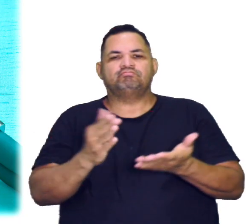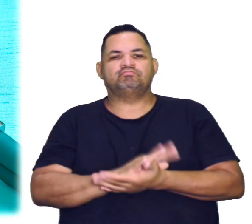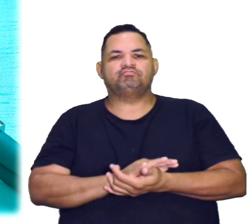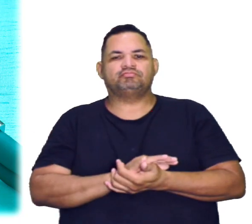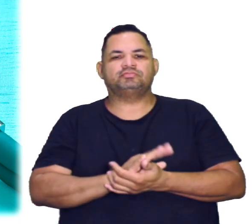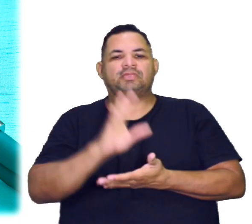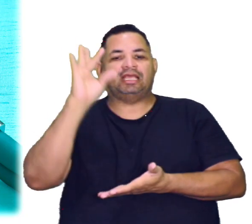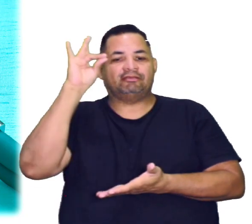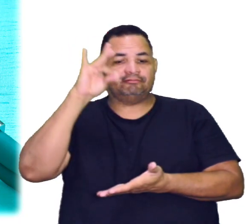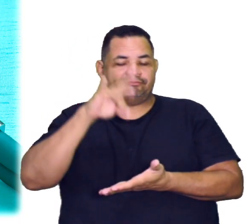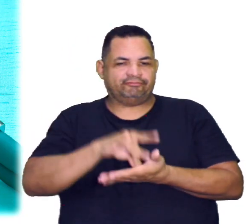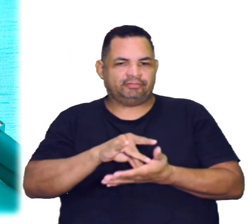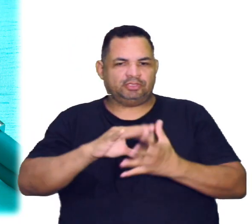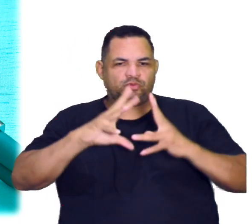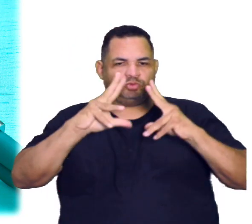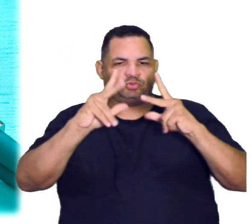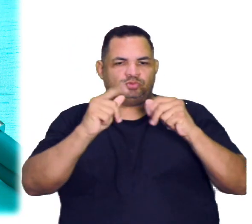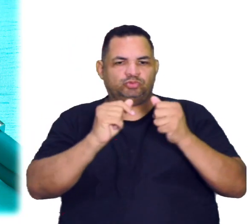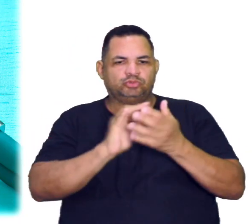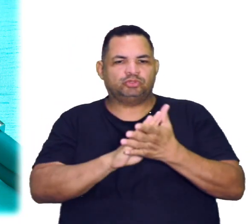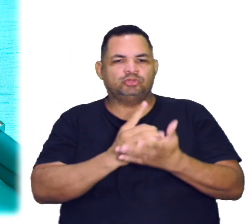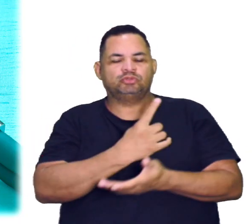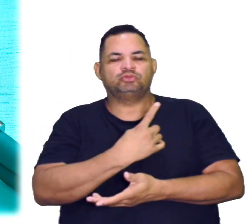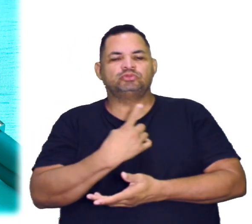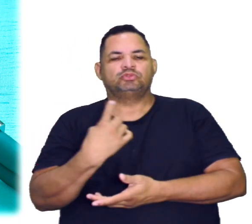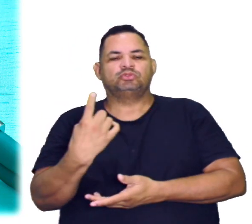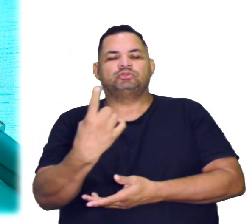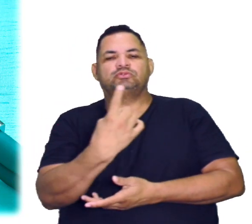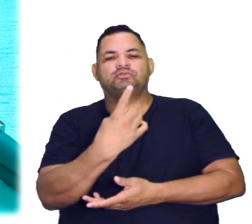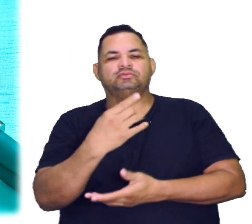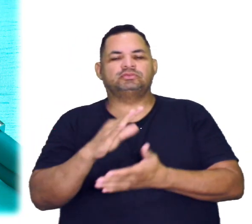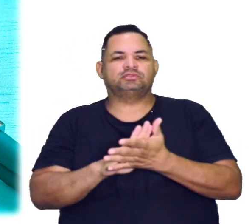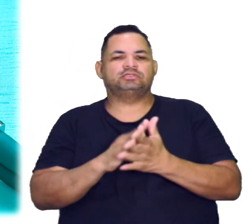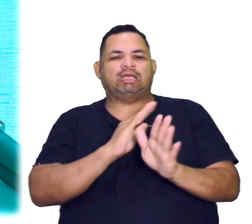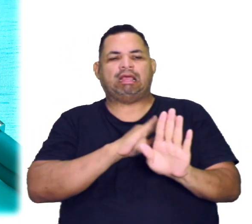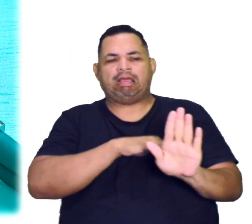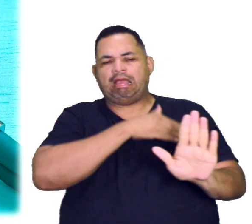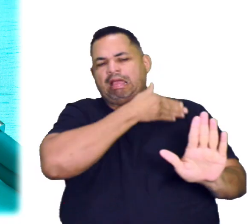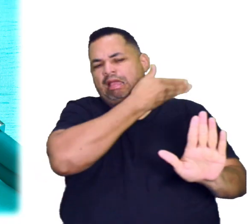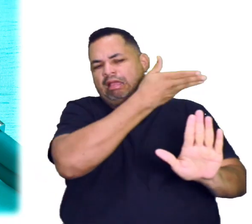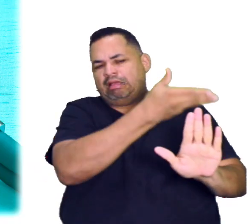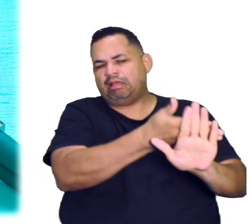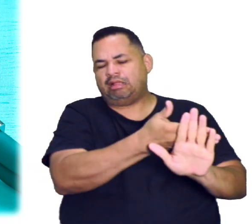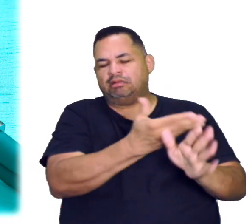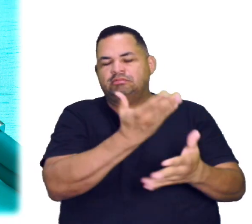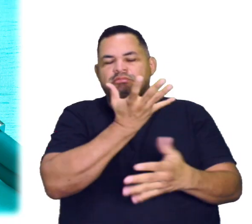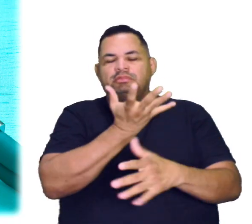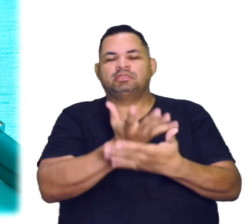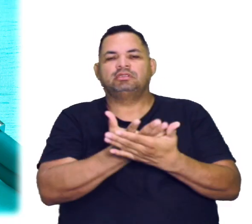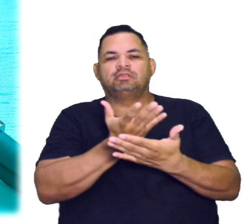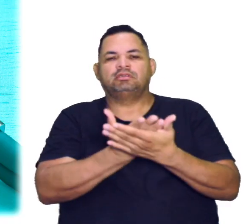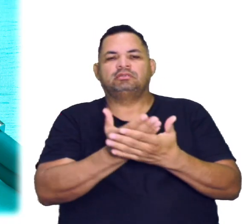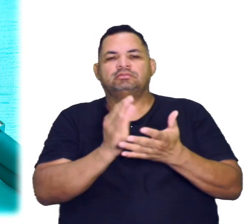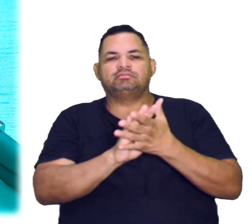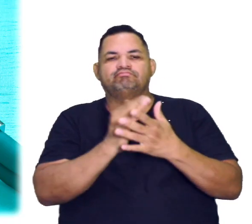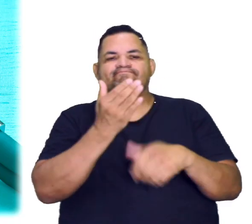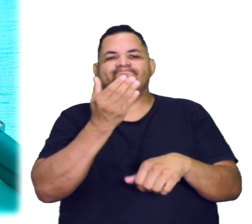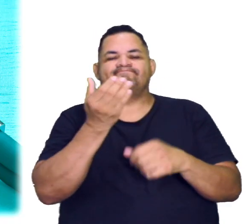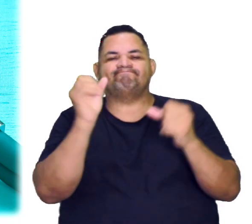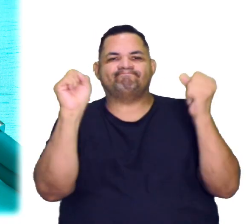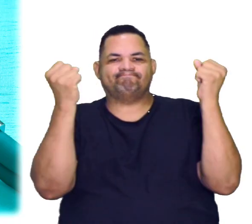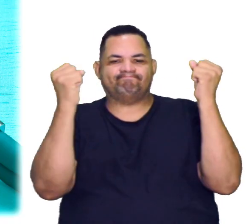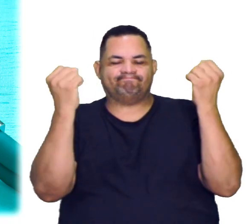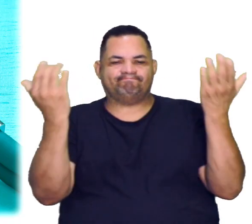confirmar mais um pouquinho todas as falas que a gente vem tendo desde o início desse nosso ciclo nas aulas de educação física, tudo